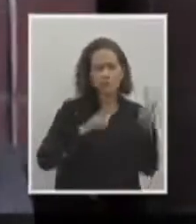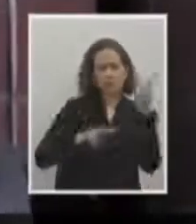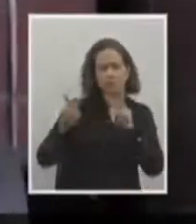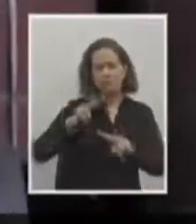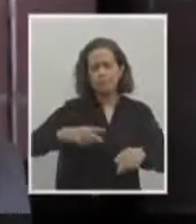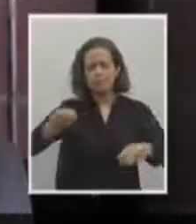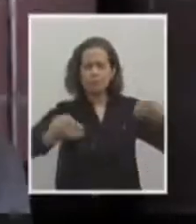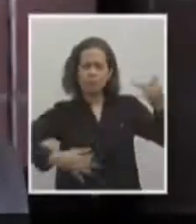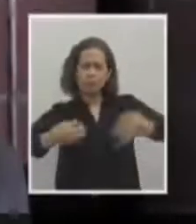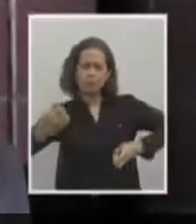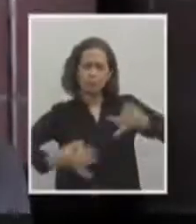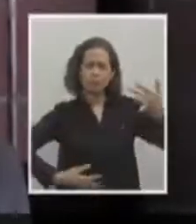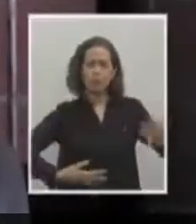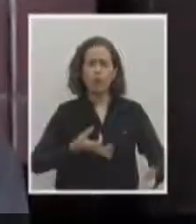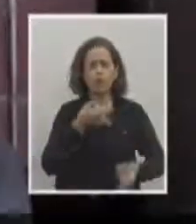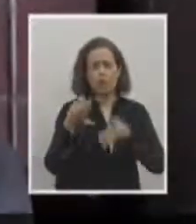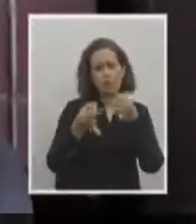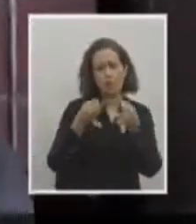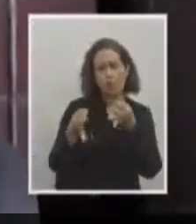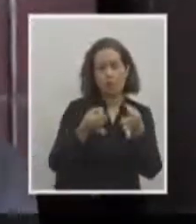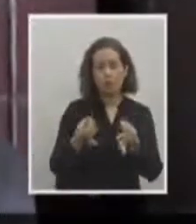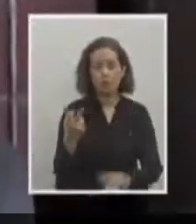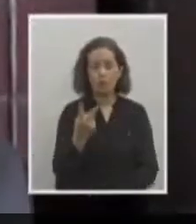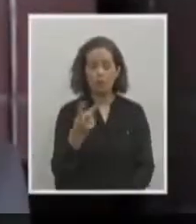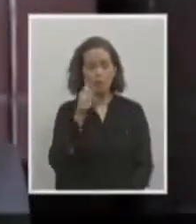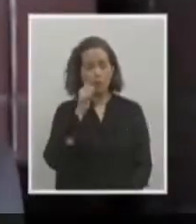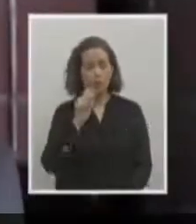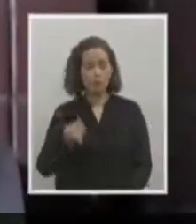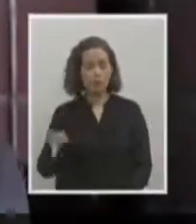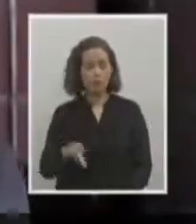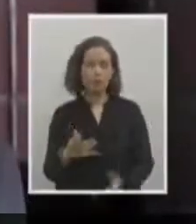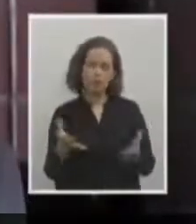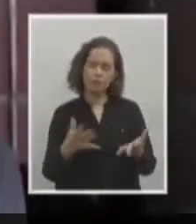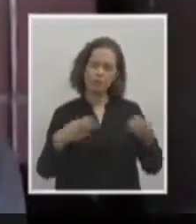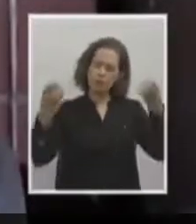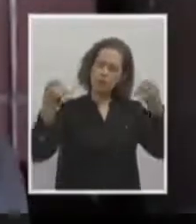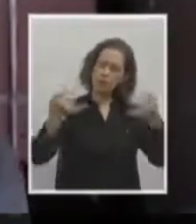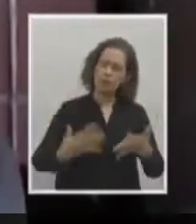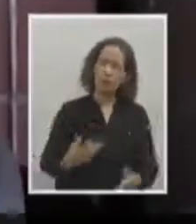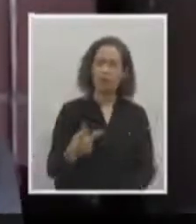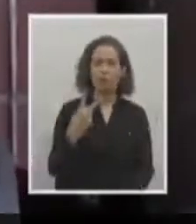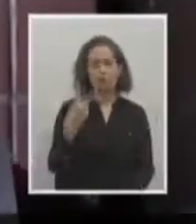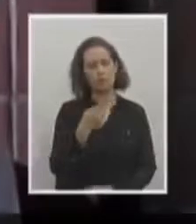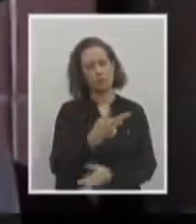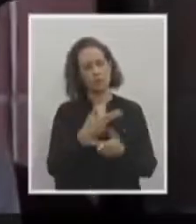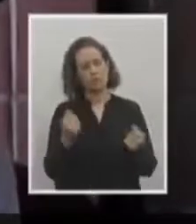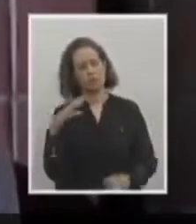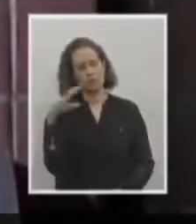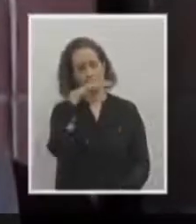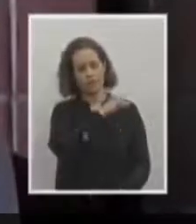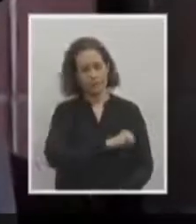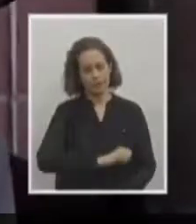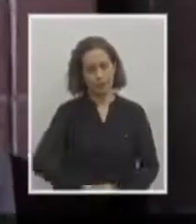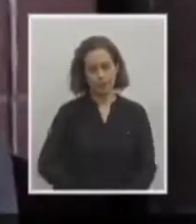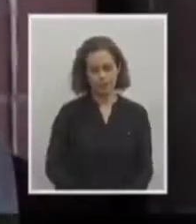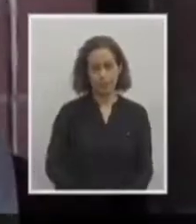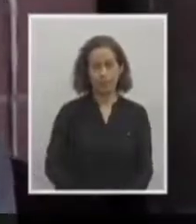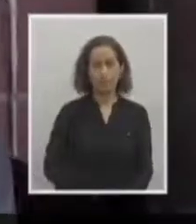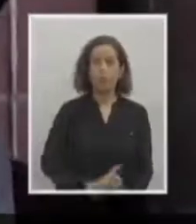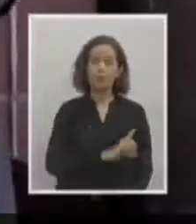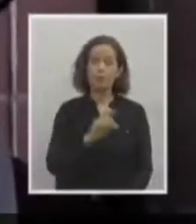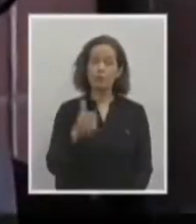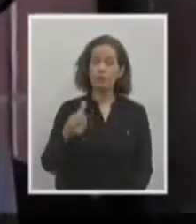feitas pela Kelly e pela Renata, eu gostaria de pontuar algumas coisinhas rapidamente para não me alongar. No dia 19